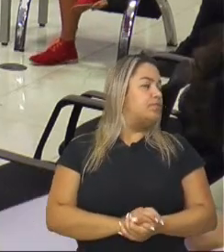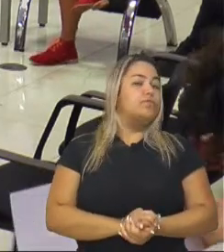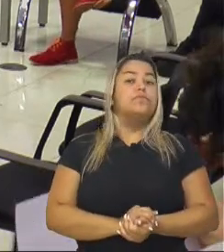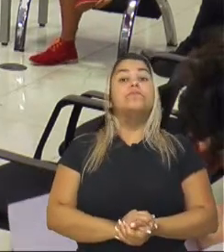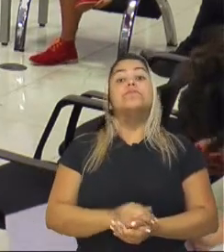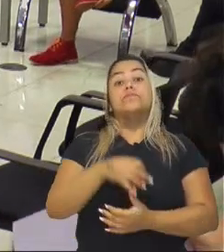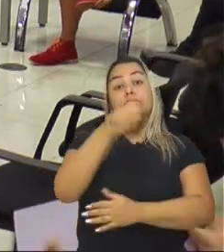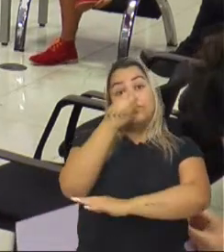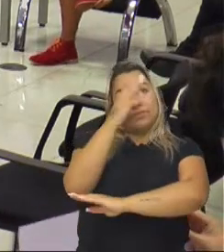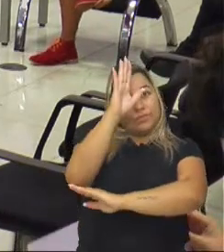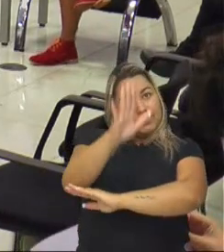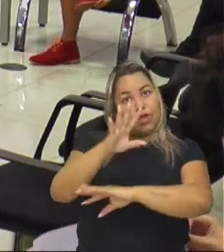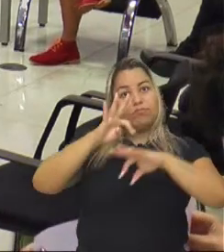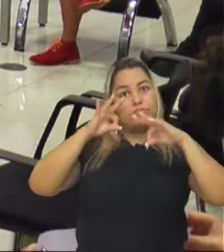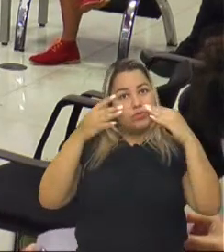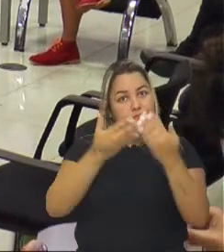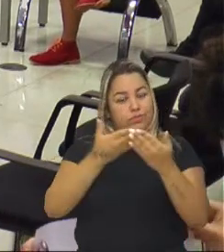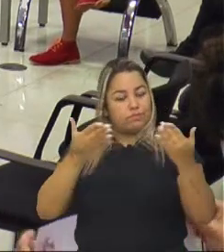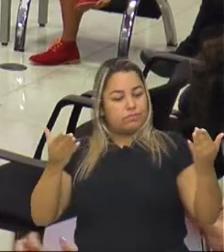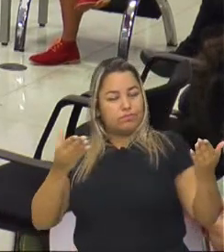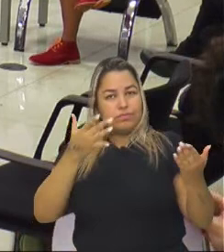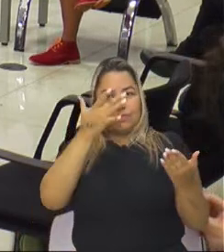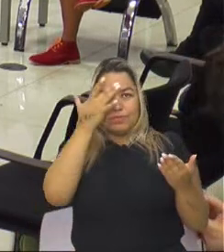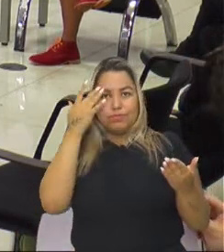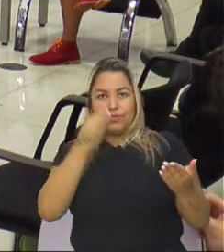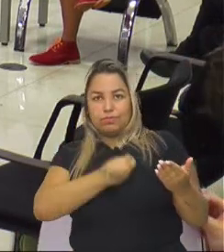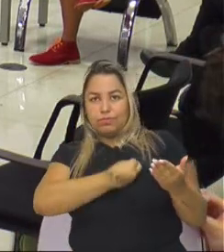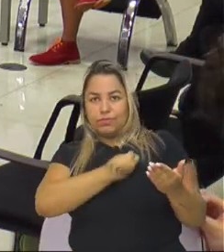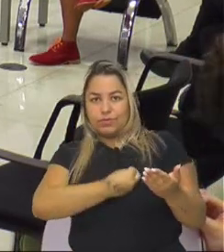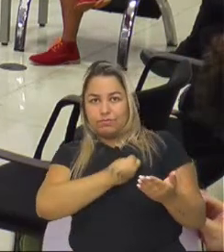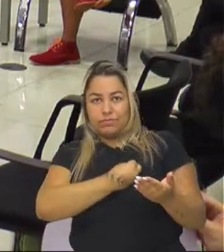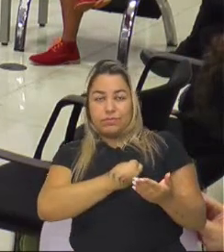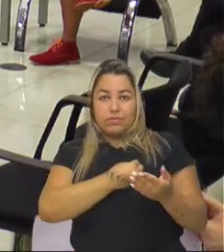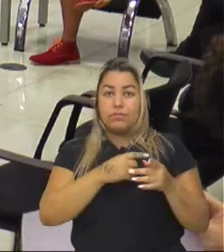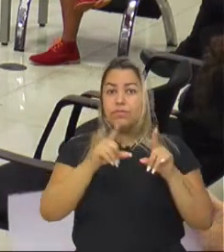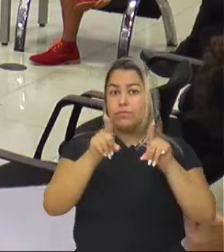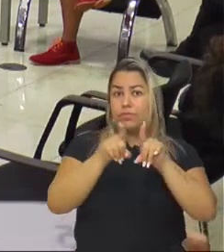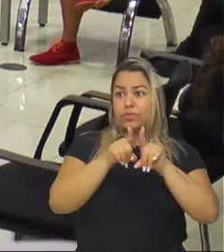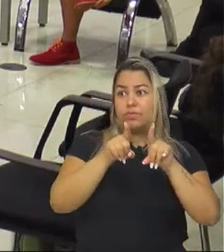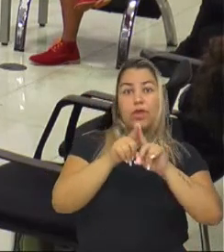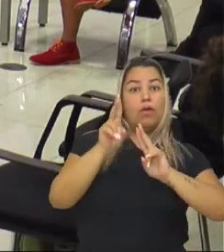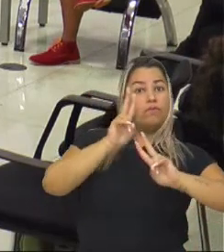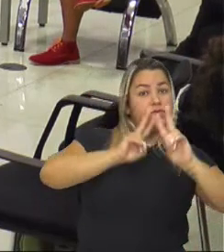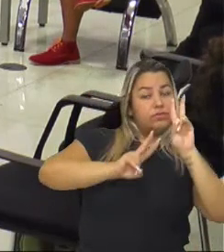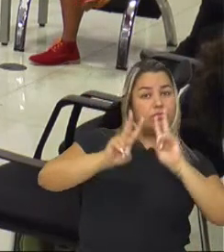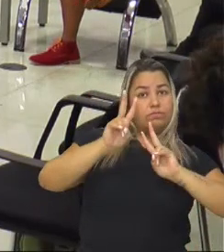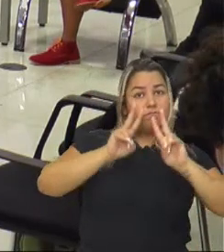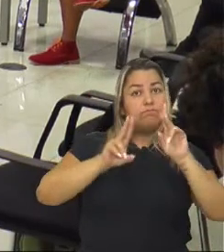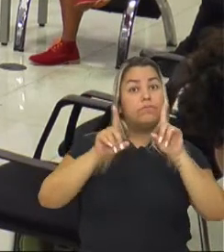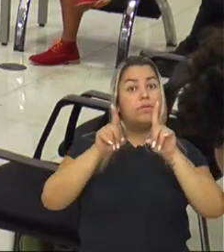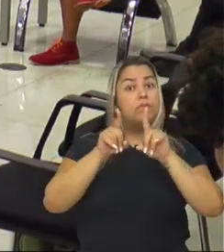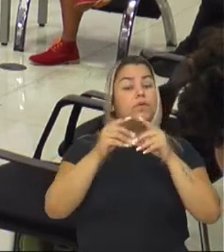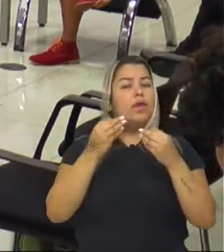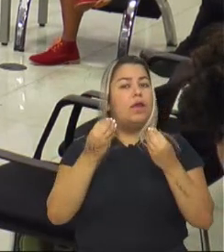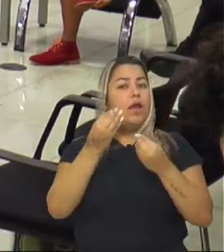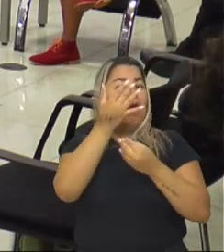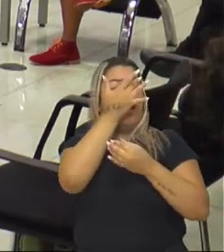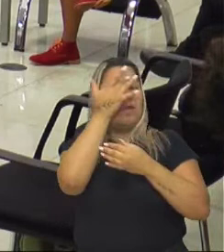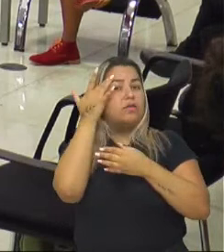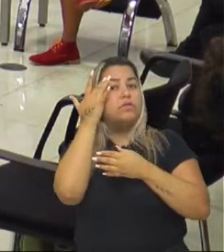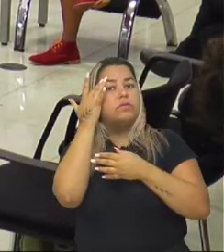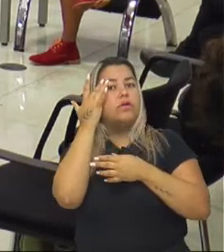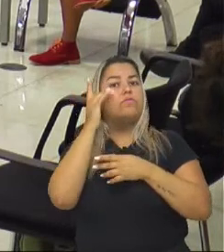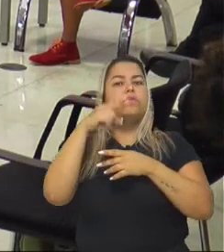Muito boa tarde a todas as pessoas presentes, as pessoas que estão nos acompanhando, né, e aquelas que irão